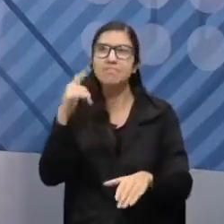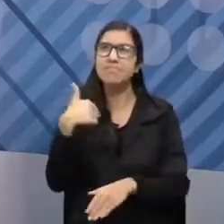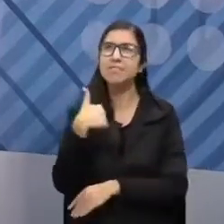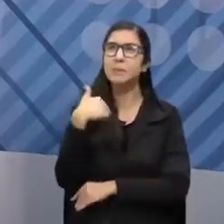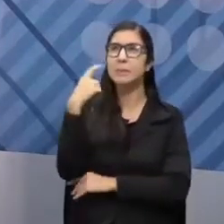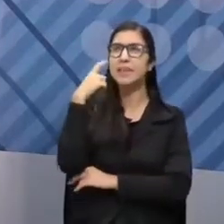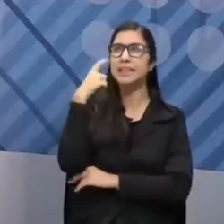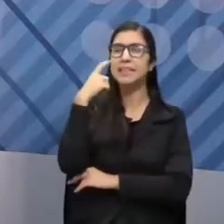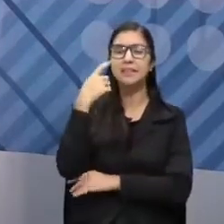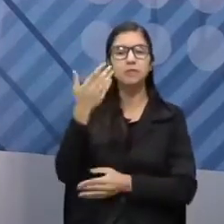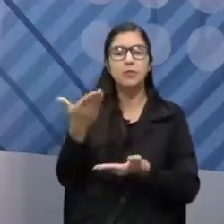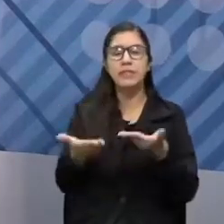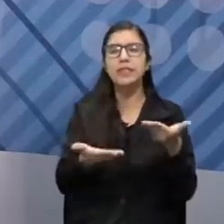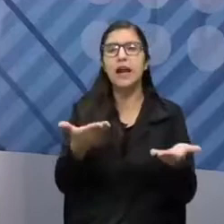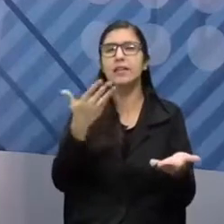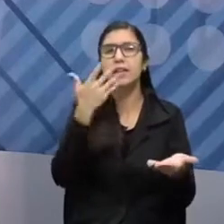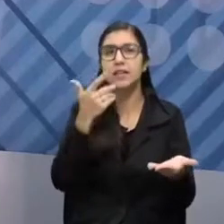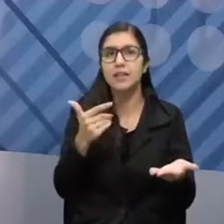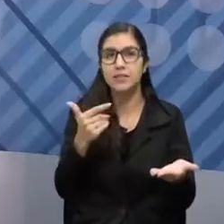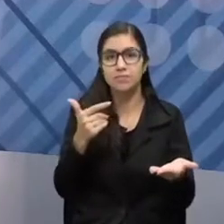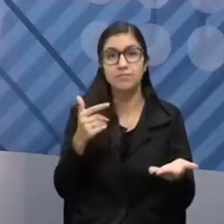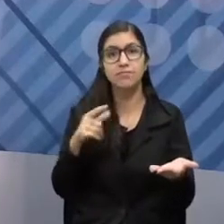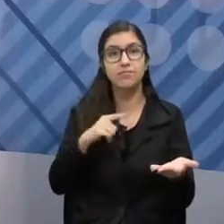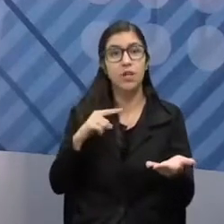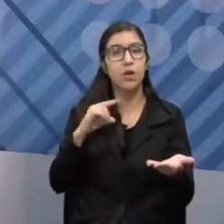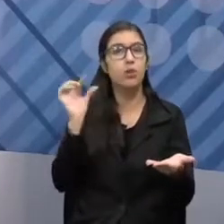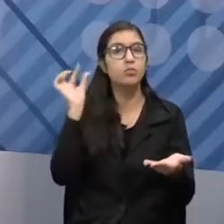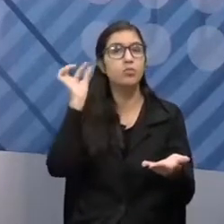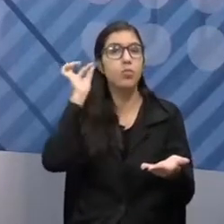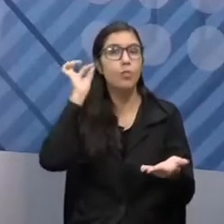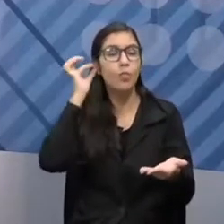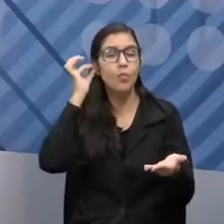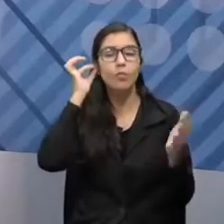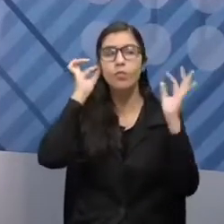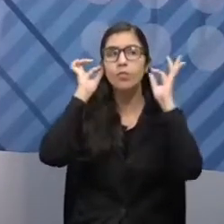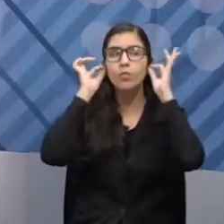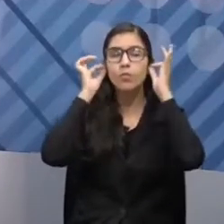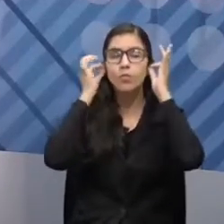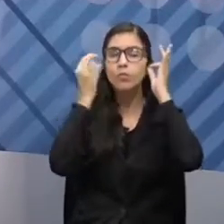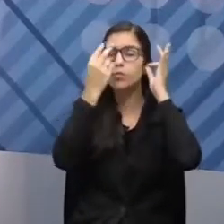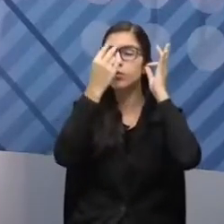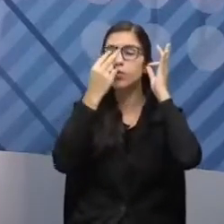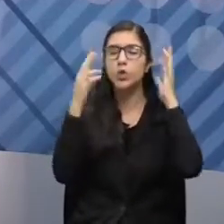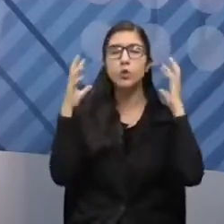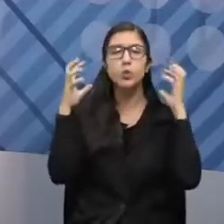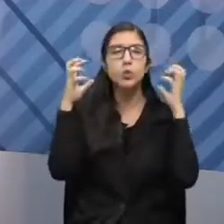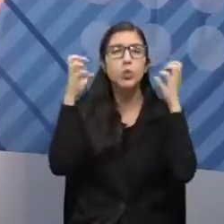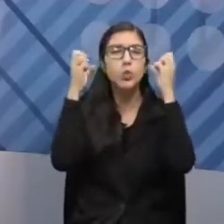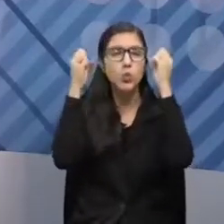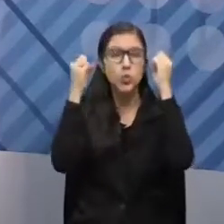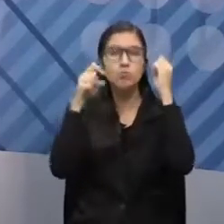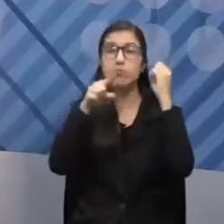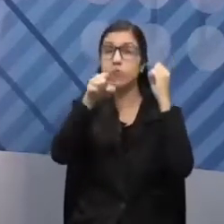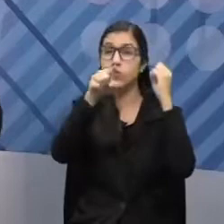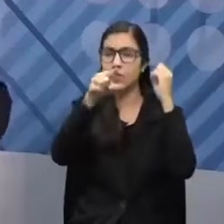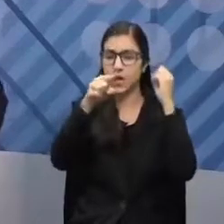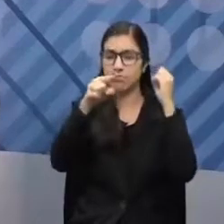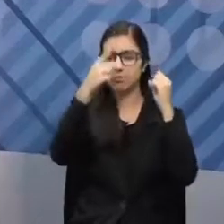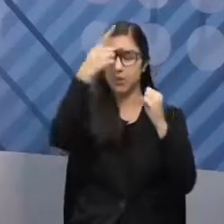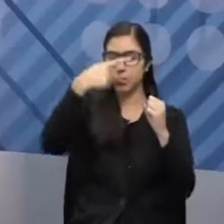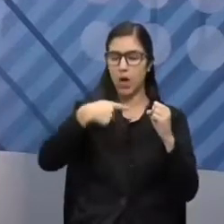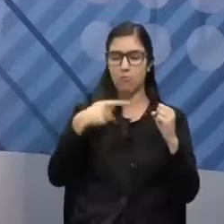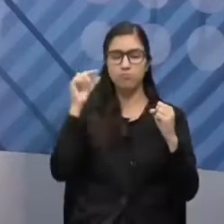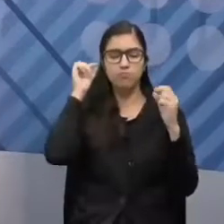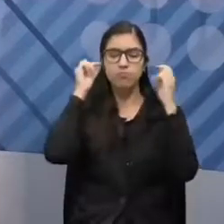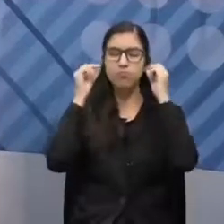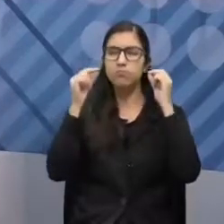pensar, como eu vou tratar essa criança? Coloque algodão, feche os olhos, fica num quarto escuro, e imagine que alguém vai pôr alguma coisa na